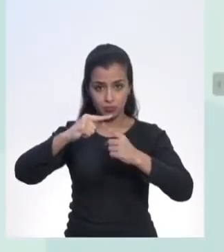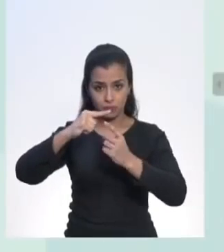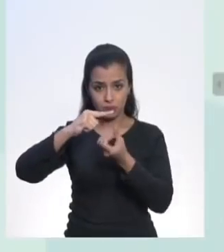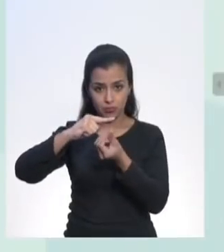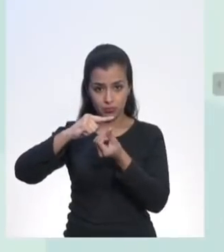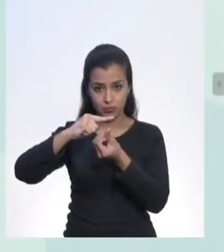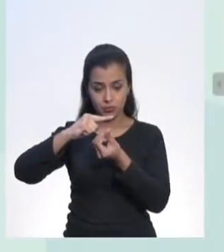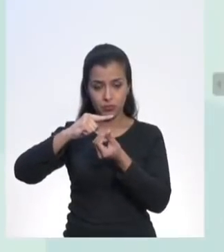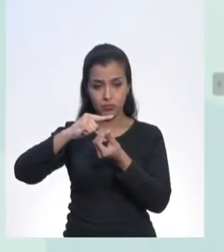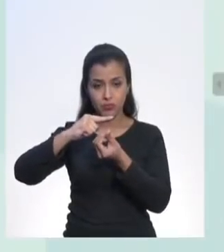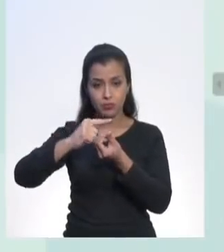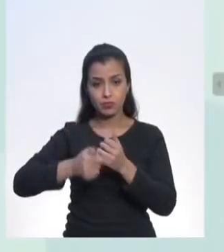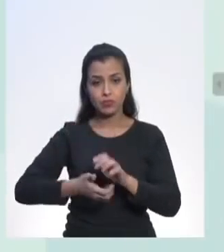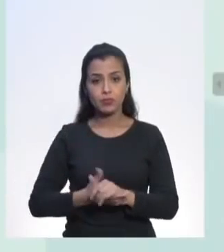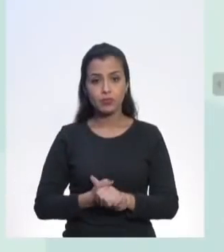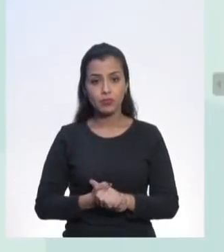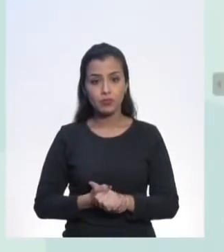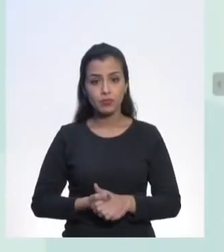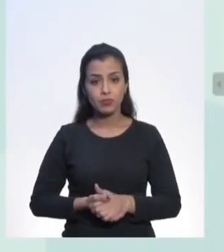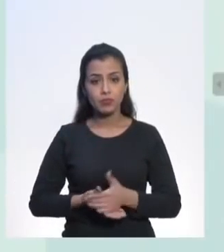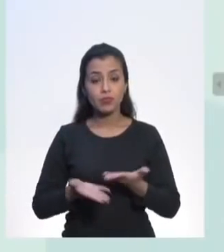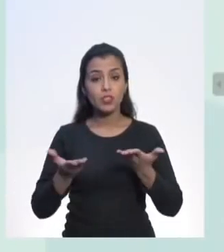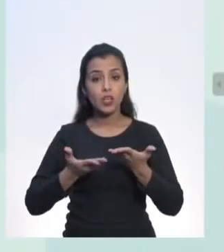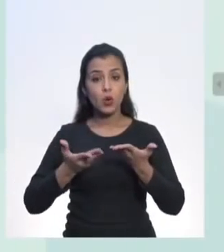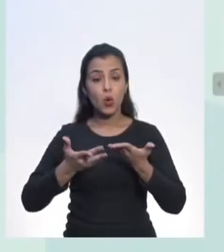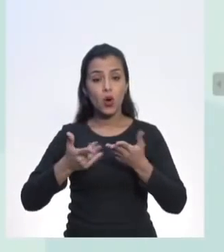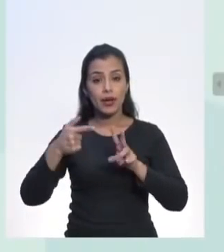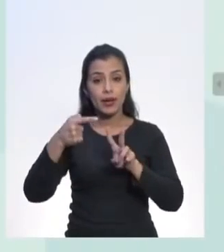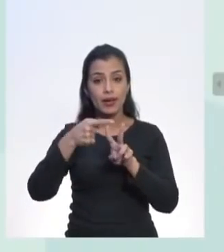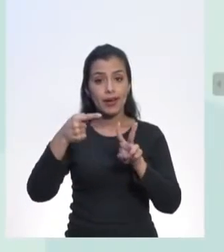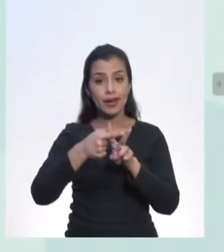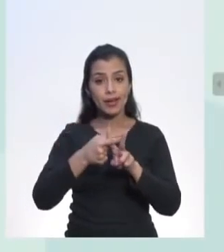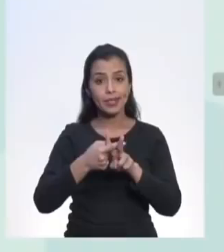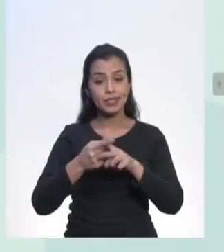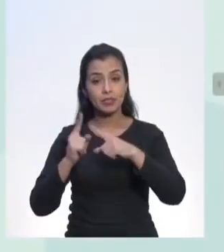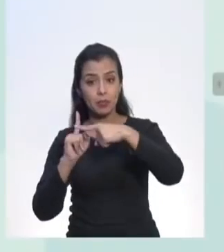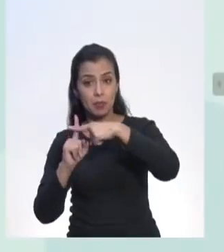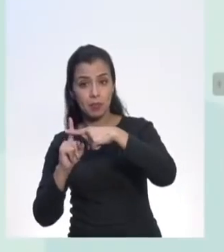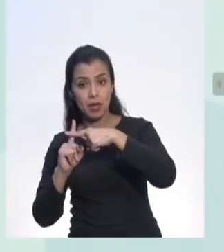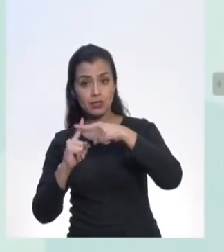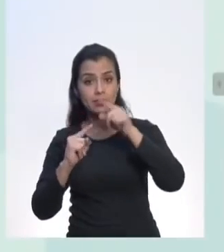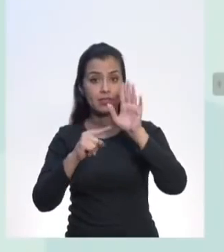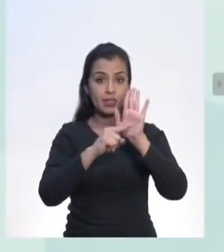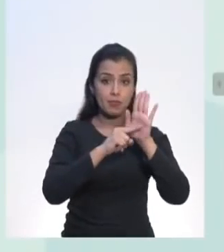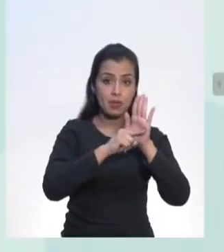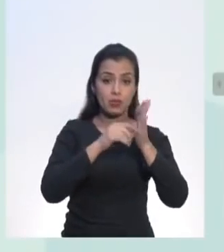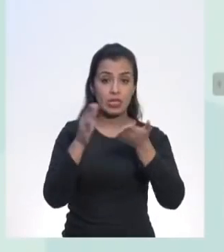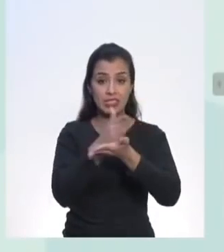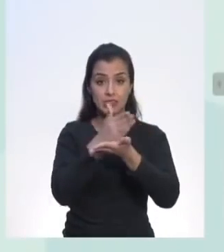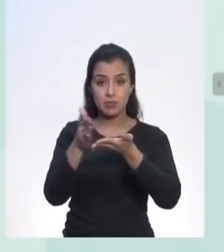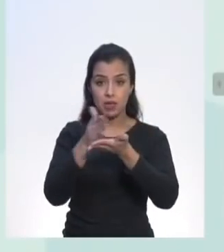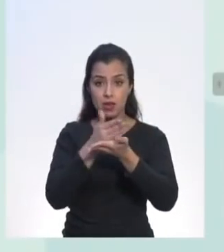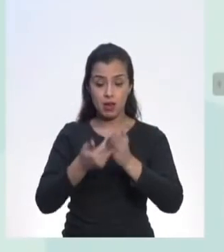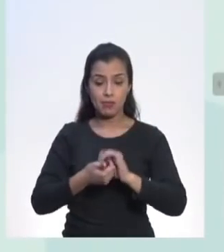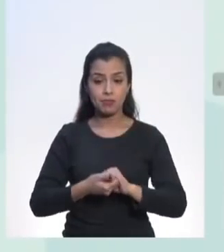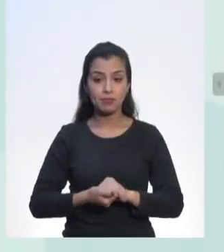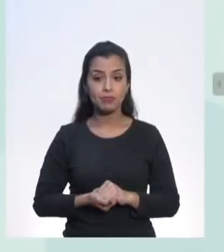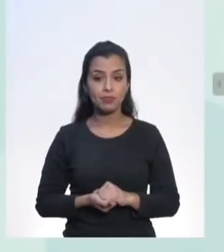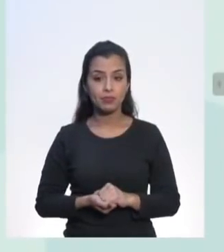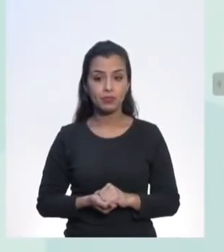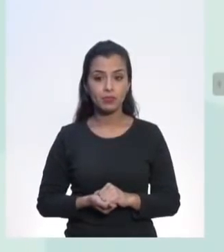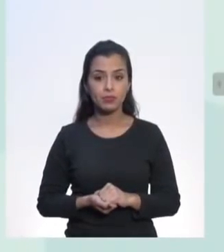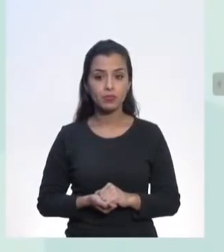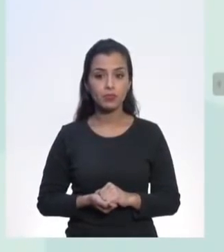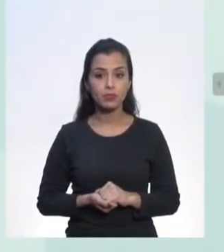sinal de mais e a outra com sinal de menos. Então, eu vou ter uma que vai ser 8